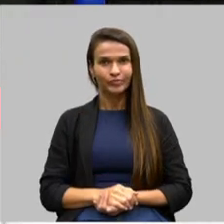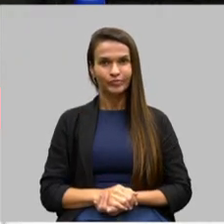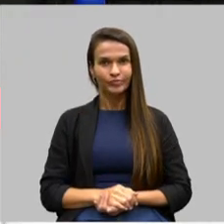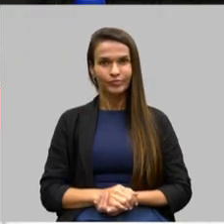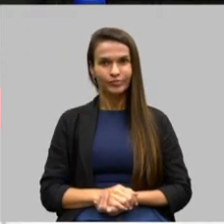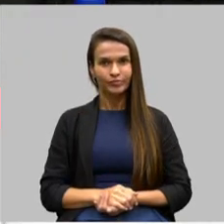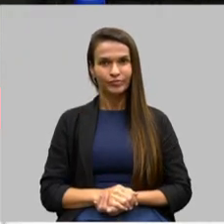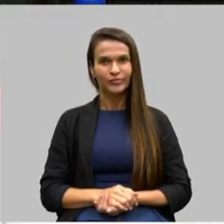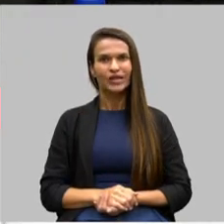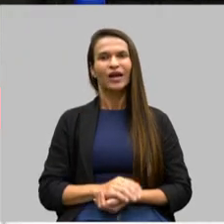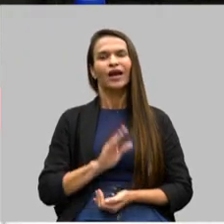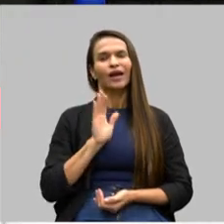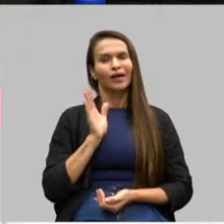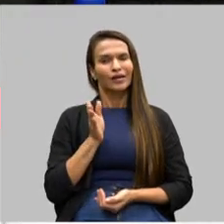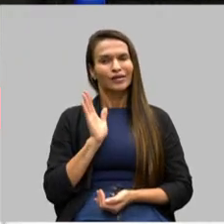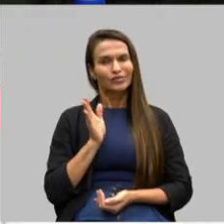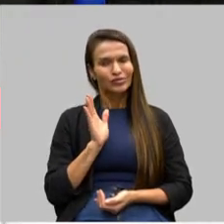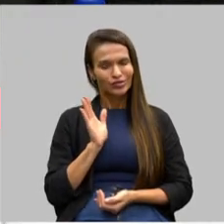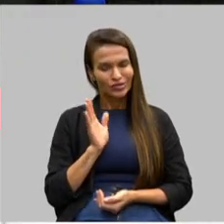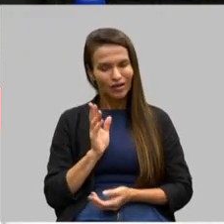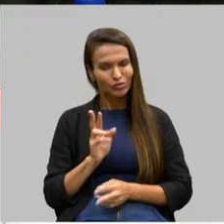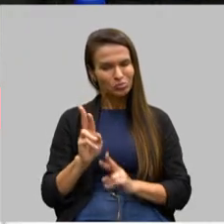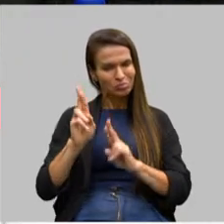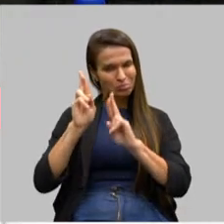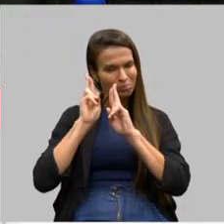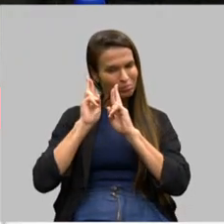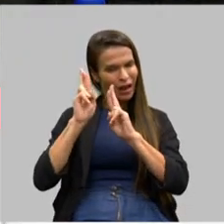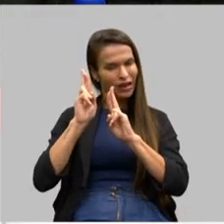Já fui mais otimista com a civilização.